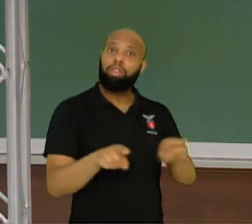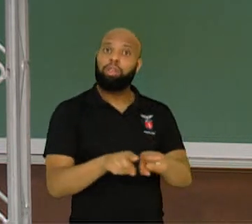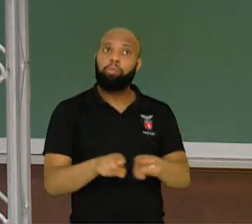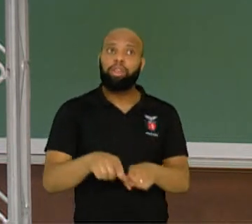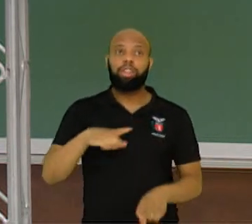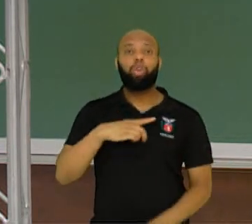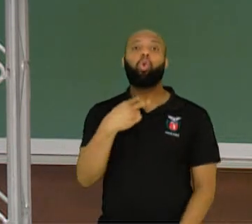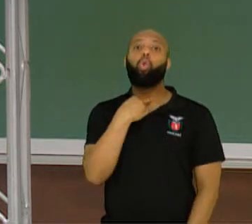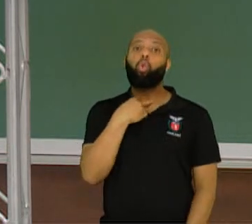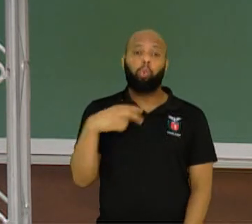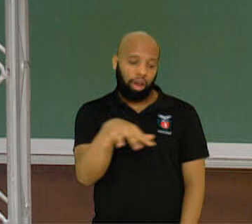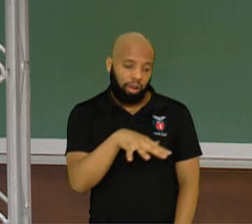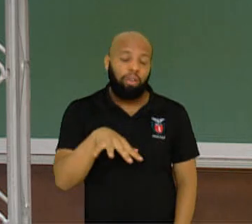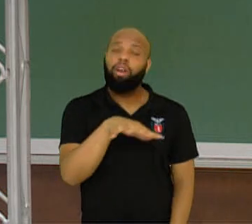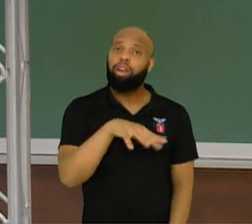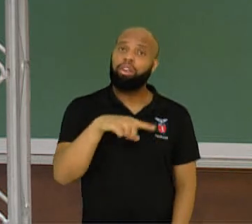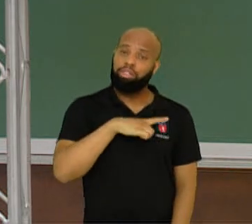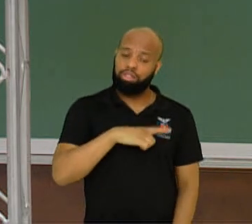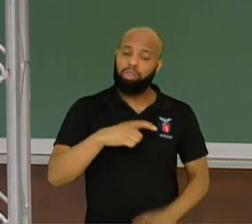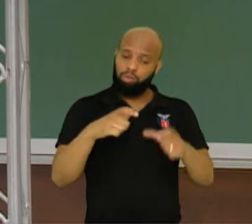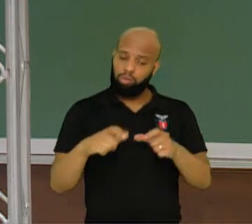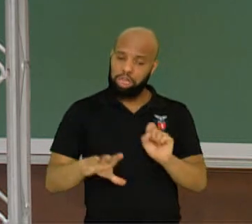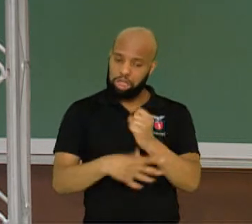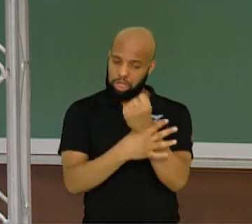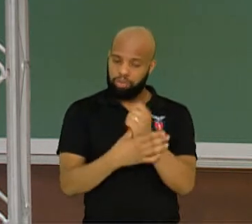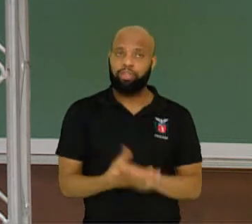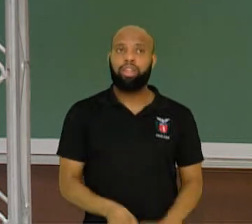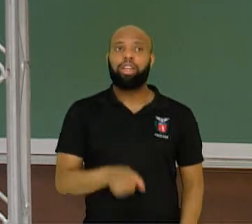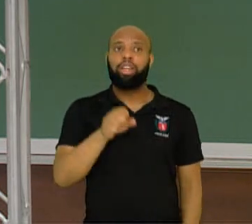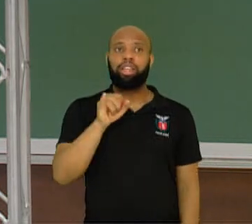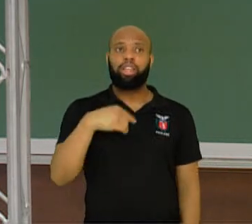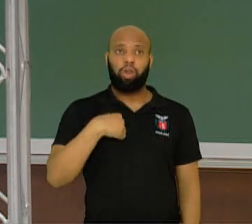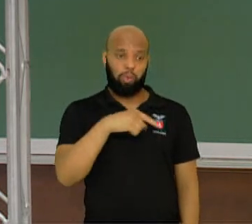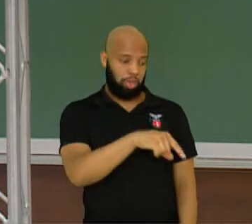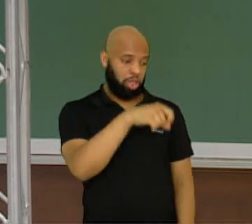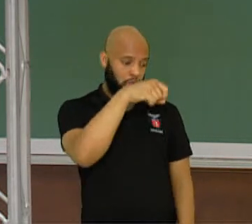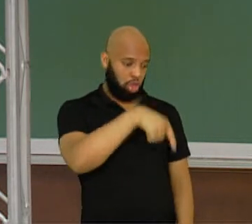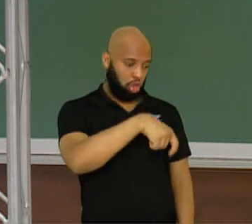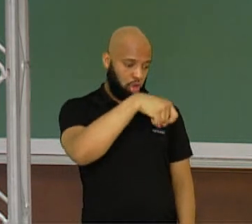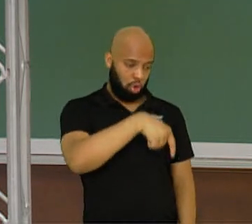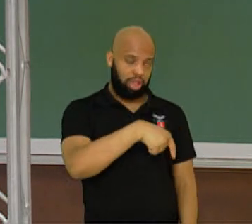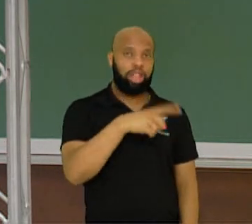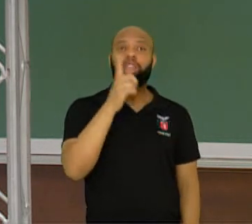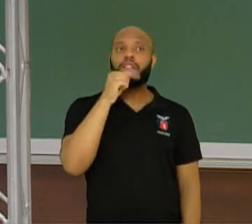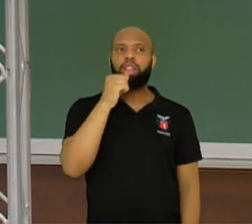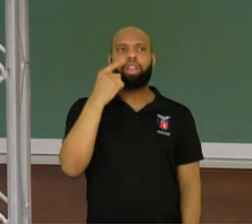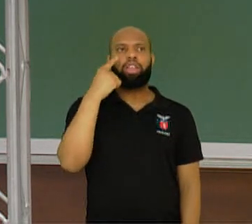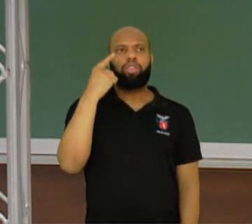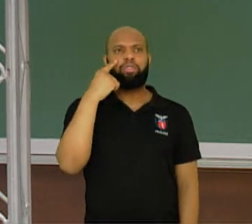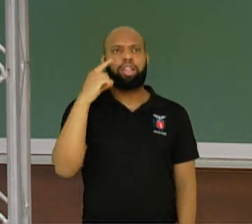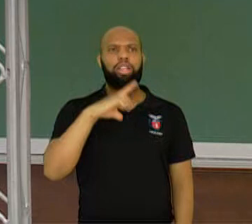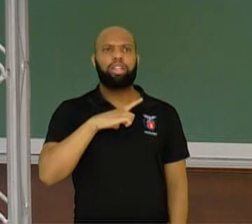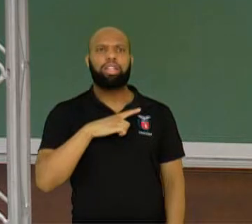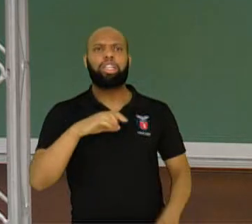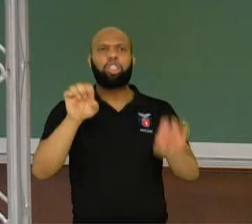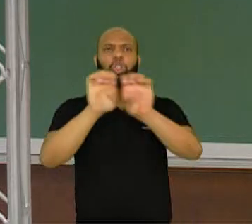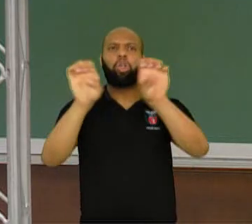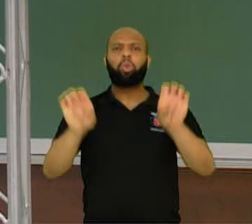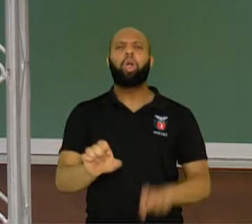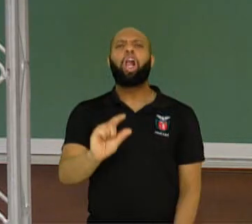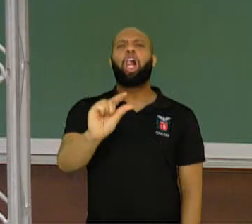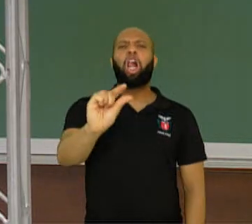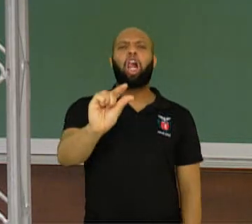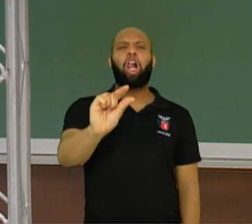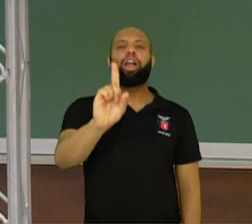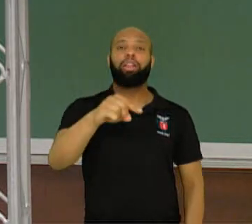ali, tem o seu lugar garantido. Se eu pegar essa gotinha de água e chegar na sua menor estrutura, eu